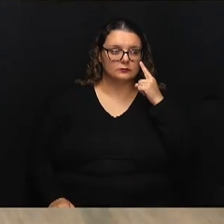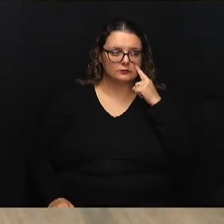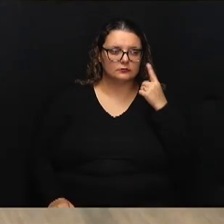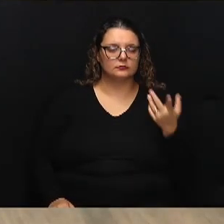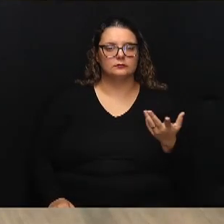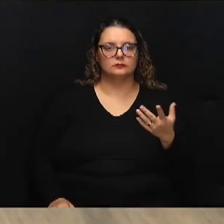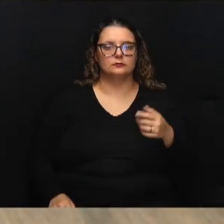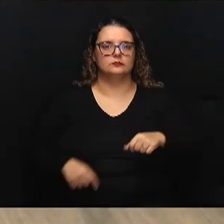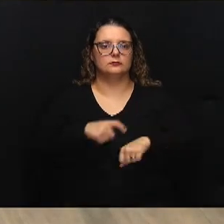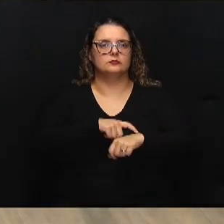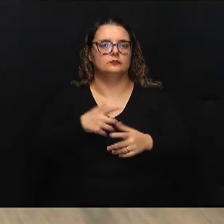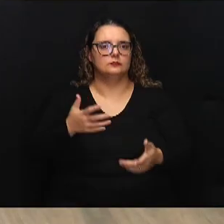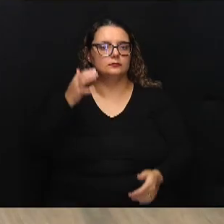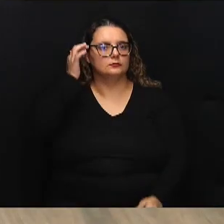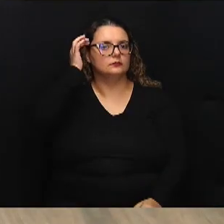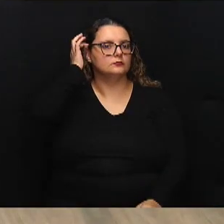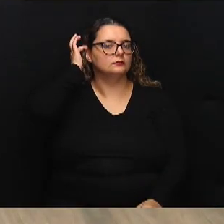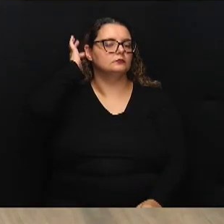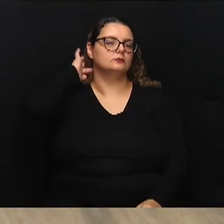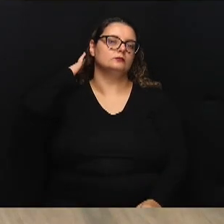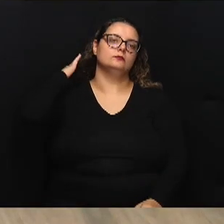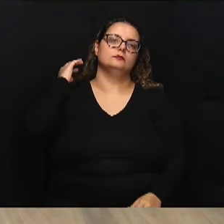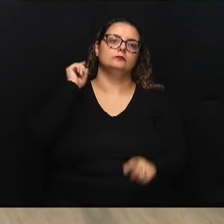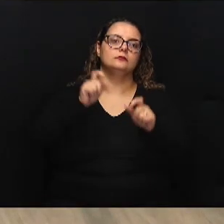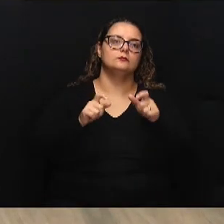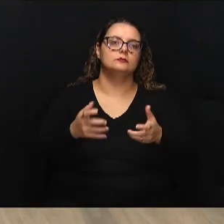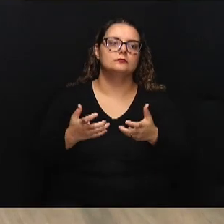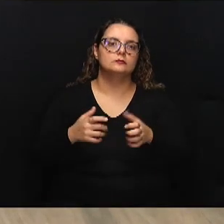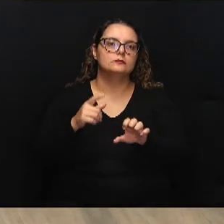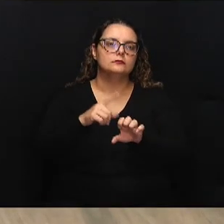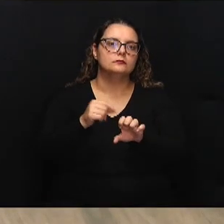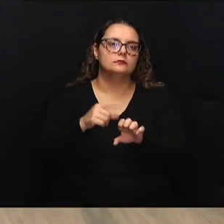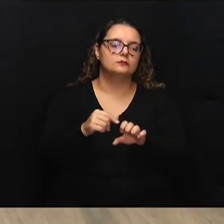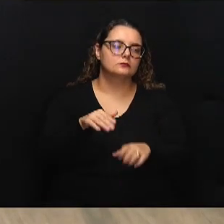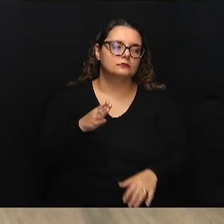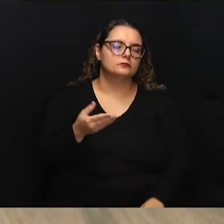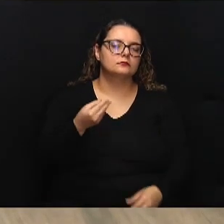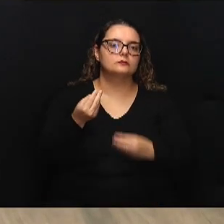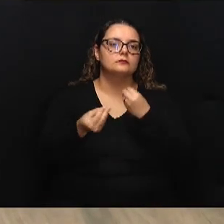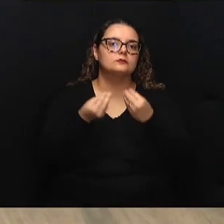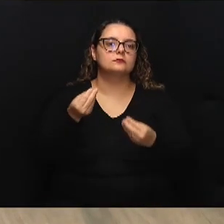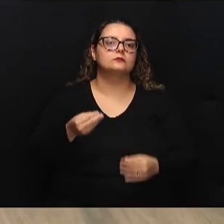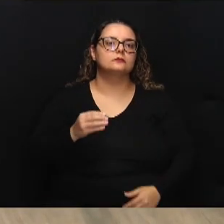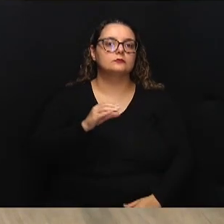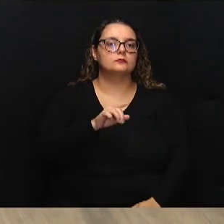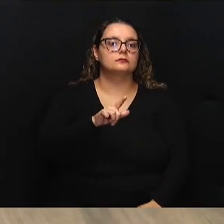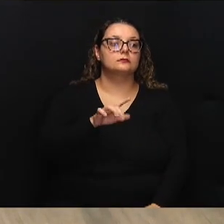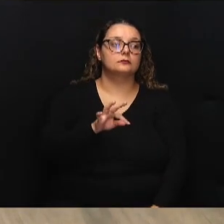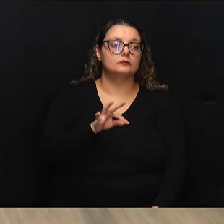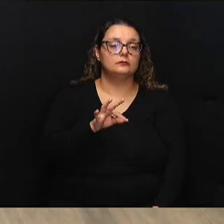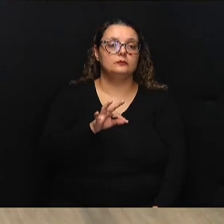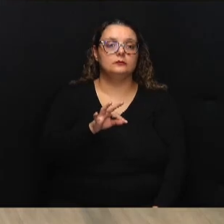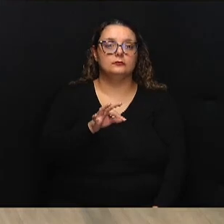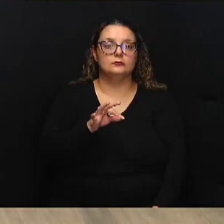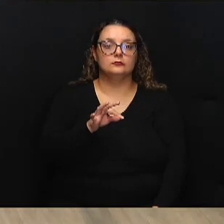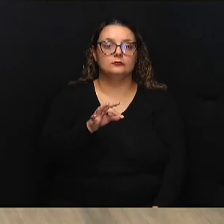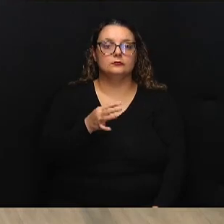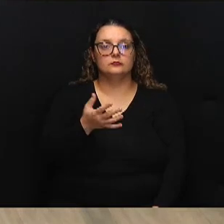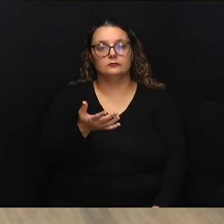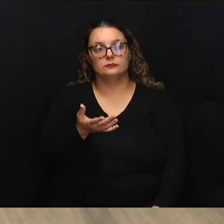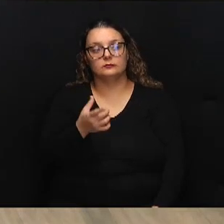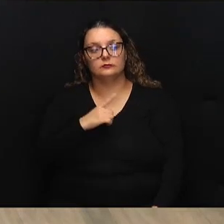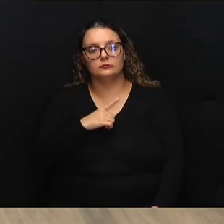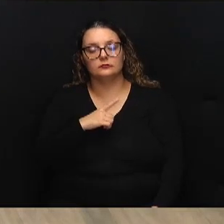de pessoas querendo cada vez mais empreender, como é que fica a CLT? Será que vai